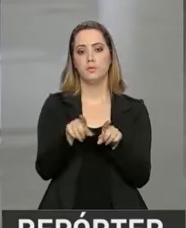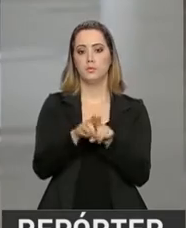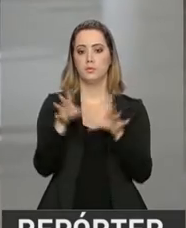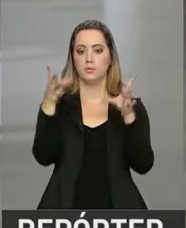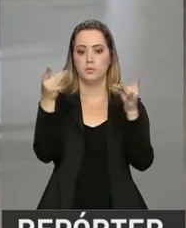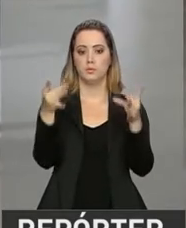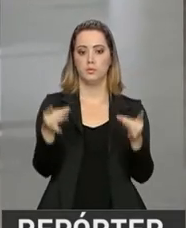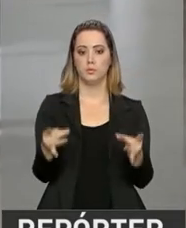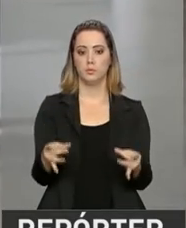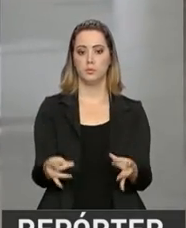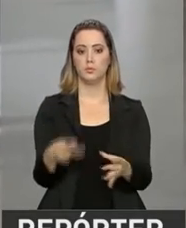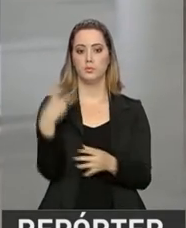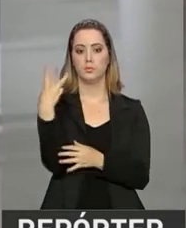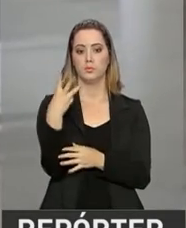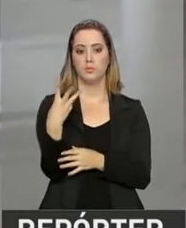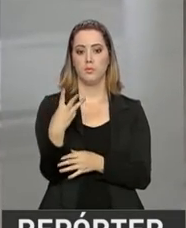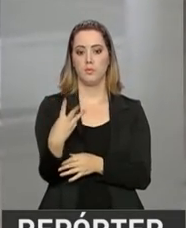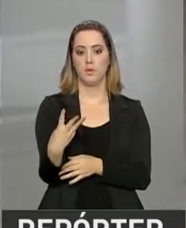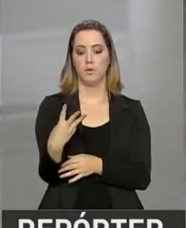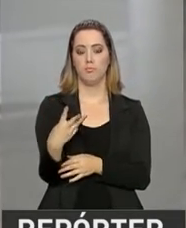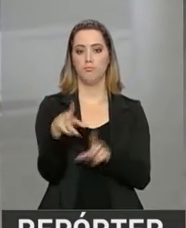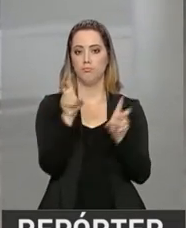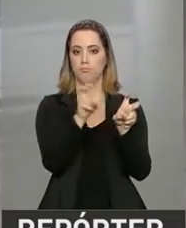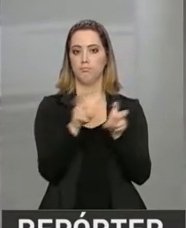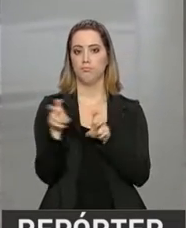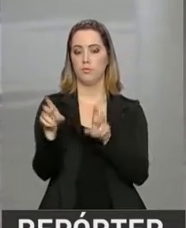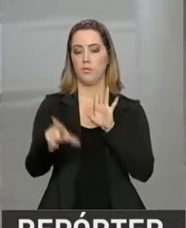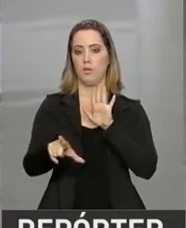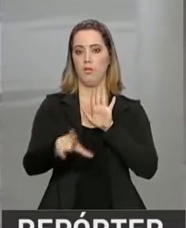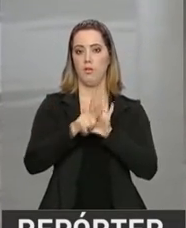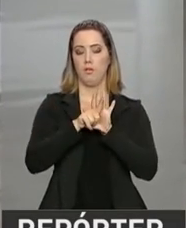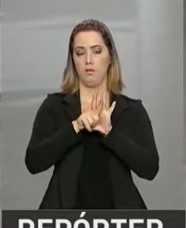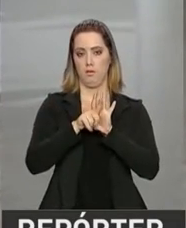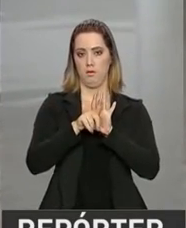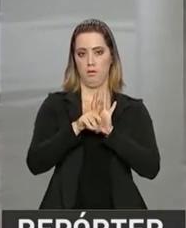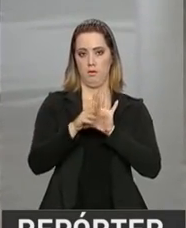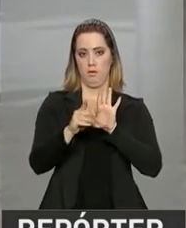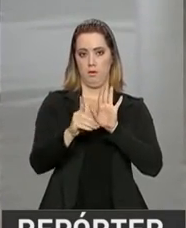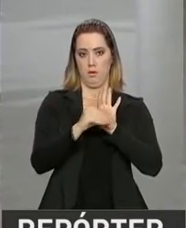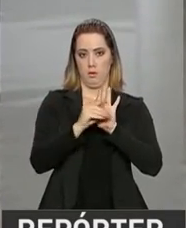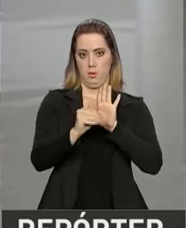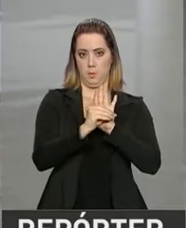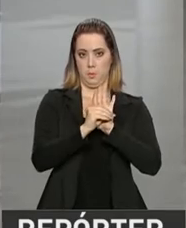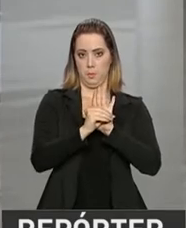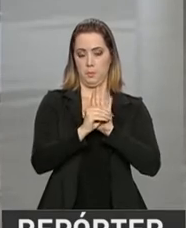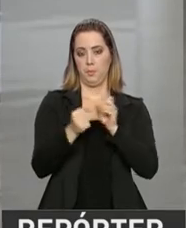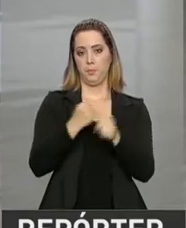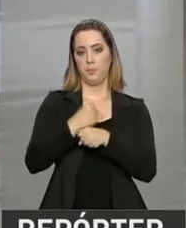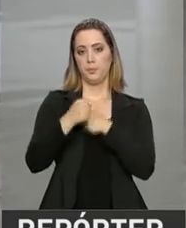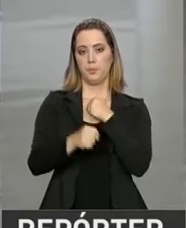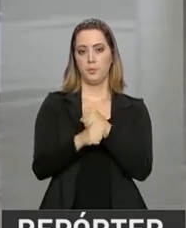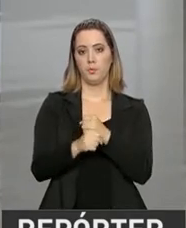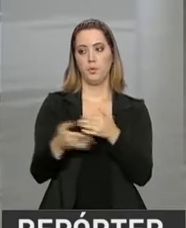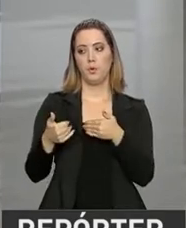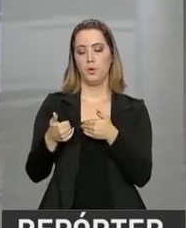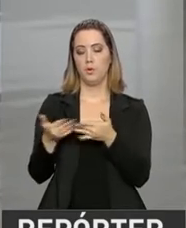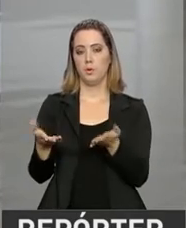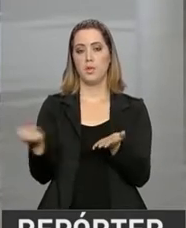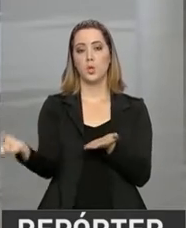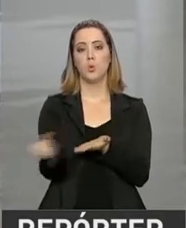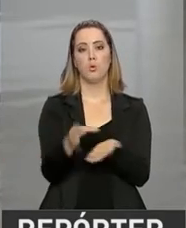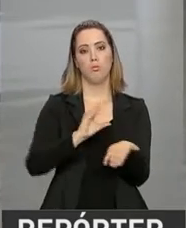de diretrizes orçamentárias do ano que vem e também projetos de lei complementar que abrem créditos extraordinários